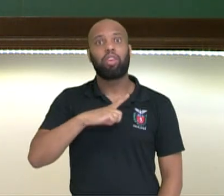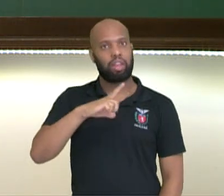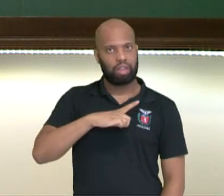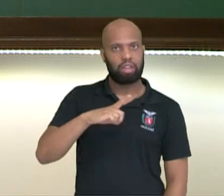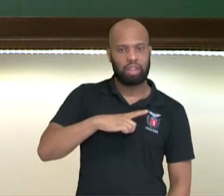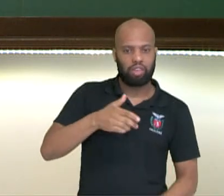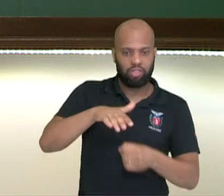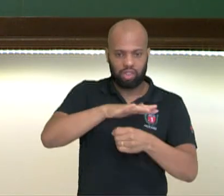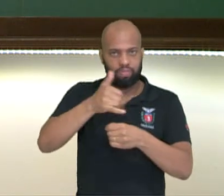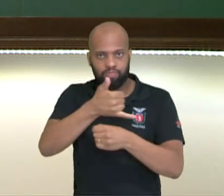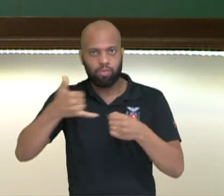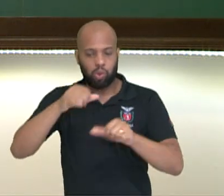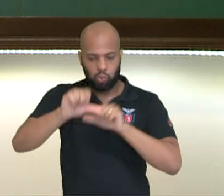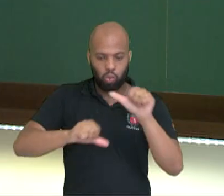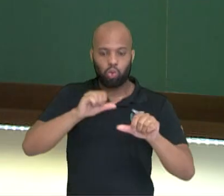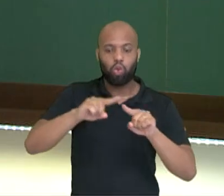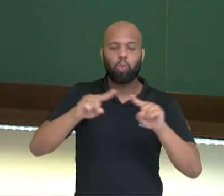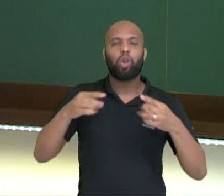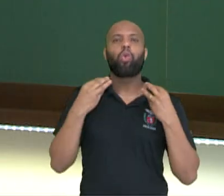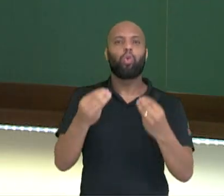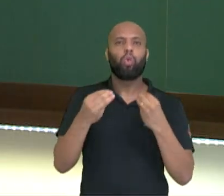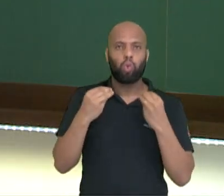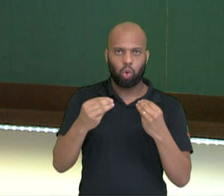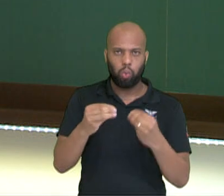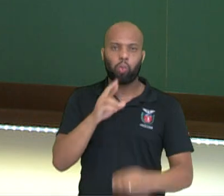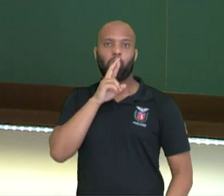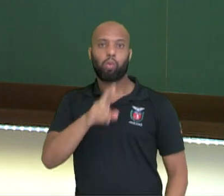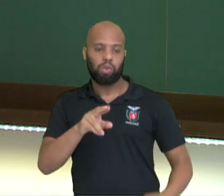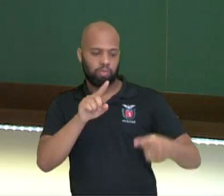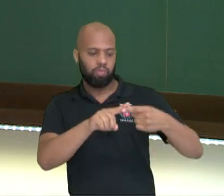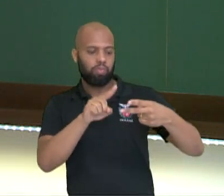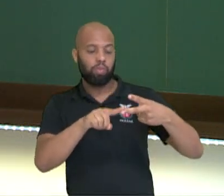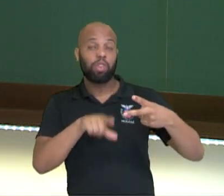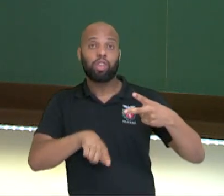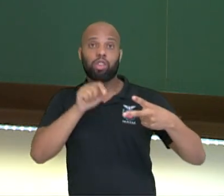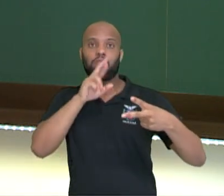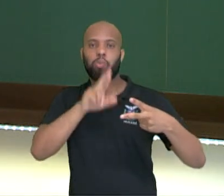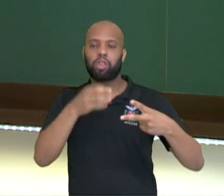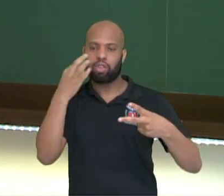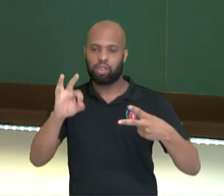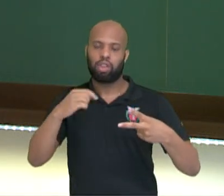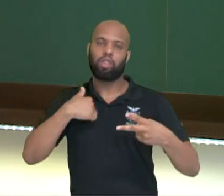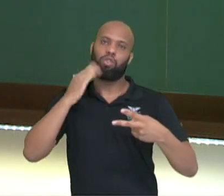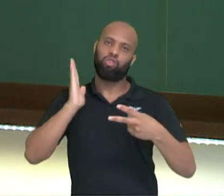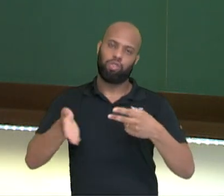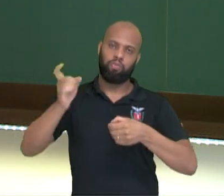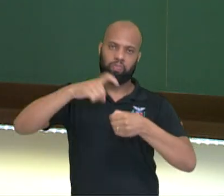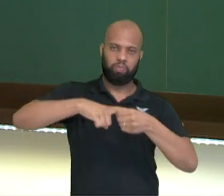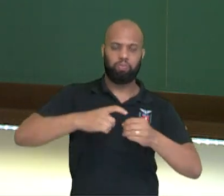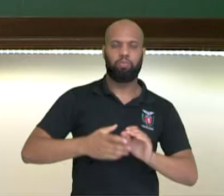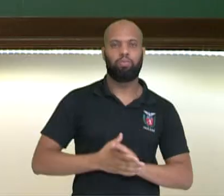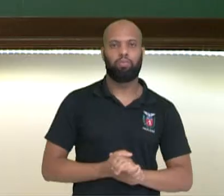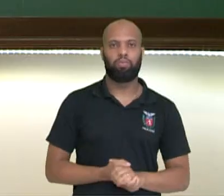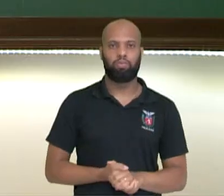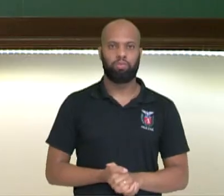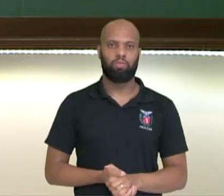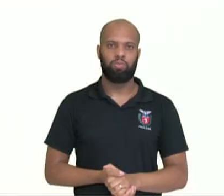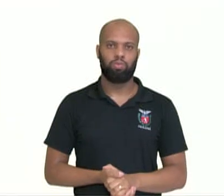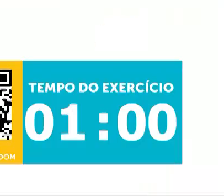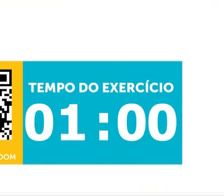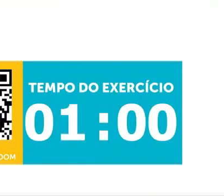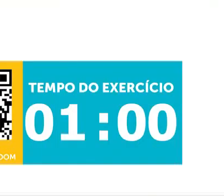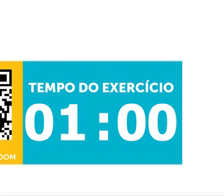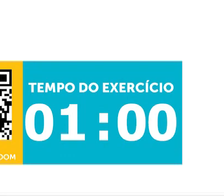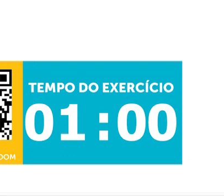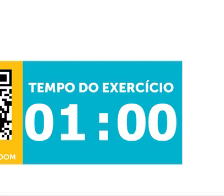eletrização. Eu quero saber se essa eletrização foi um processo em que ela recebeu elétrons ou que ela perdeu elétrons. Tempo para você responder.